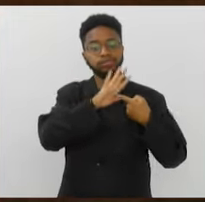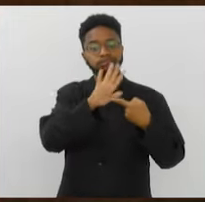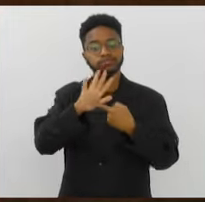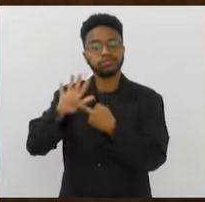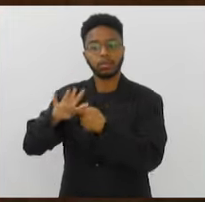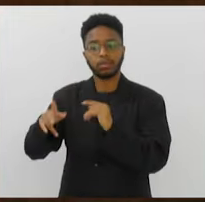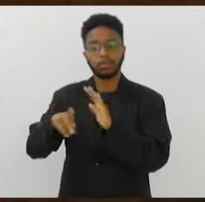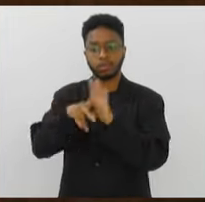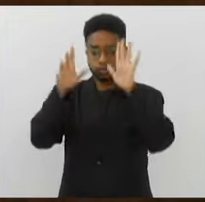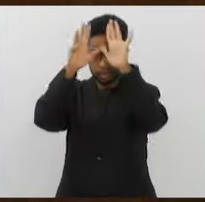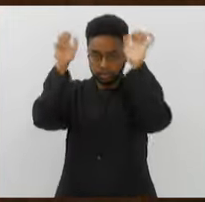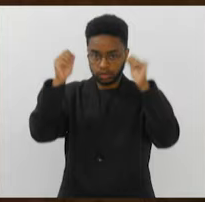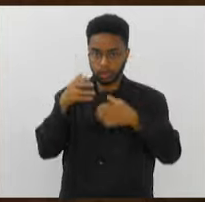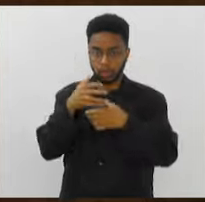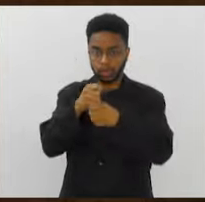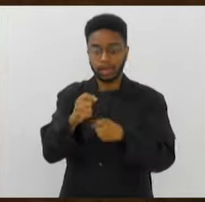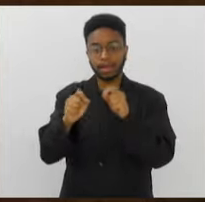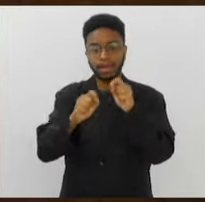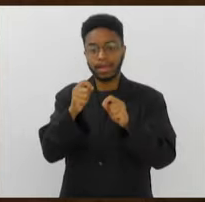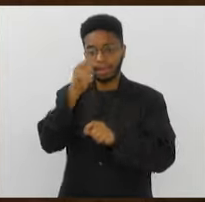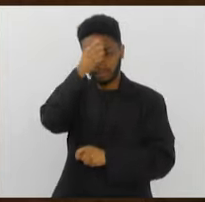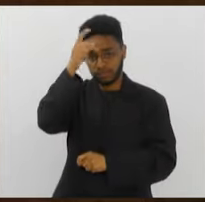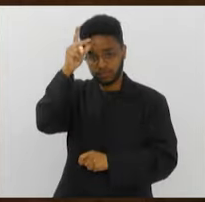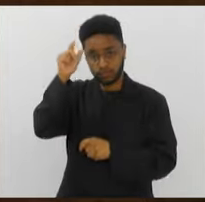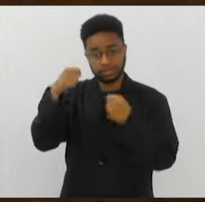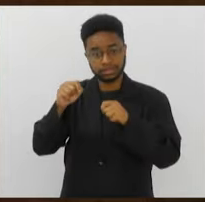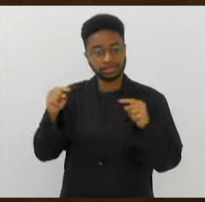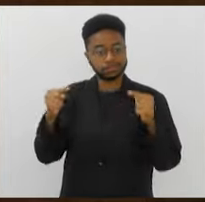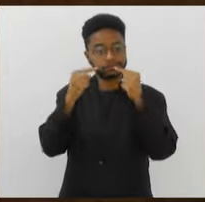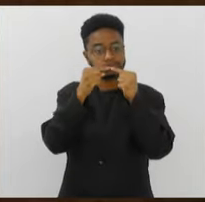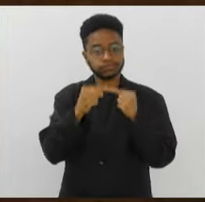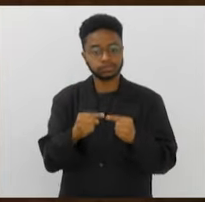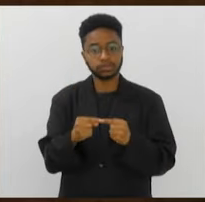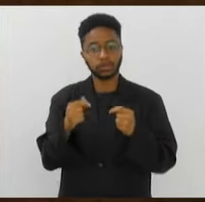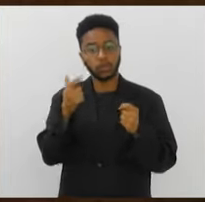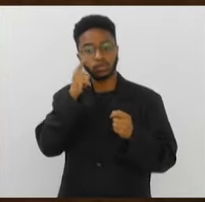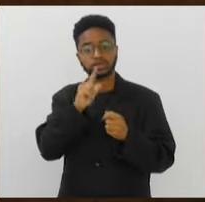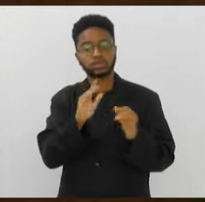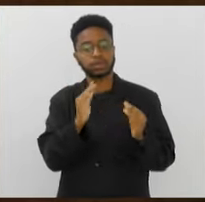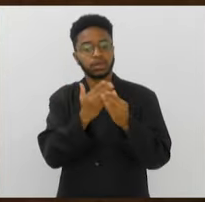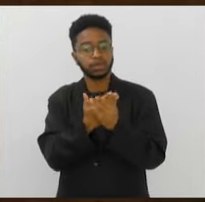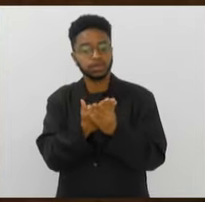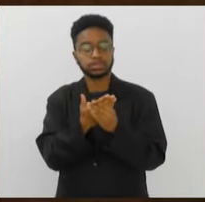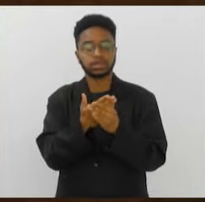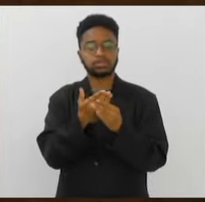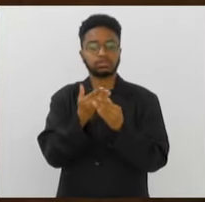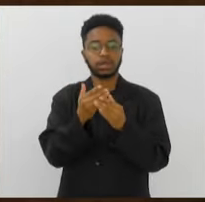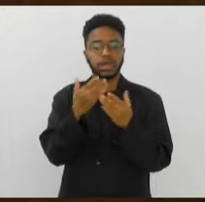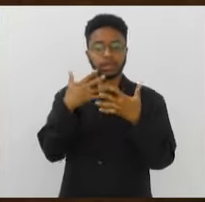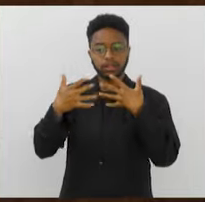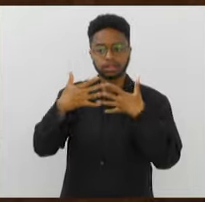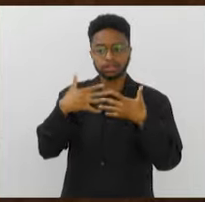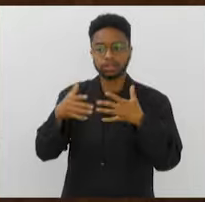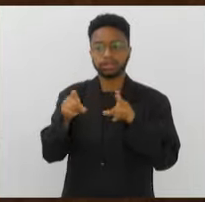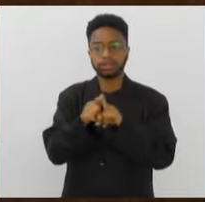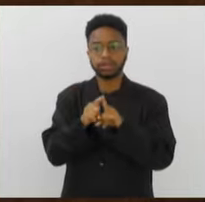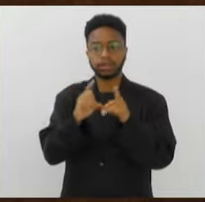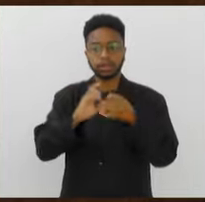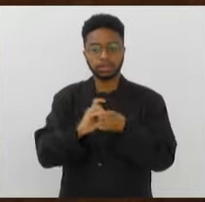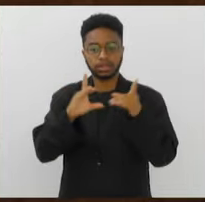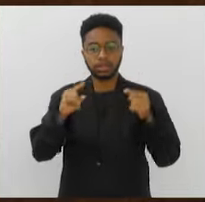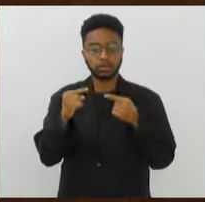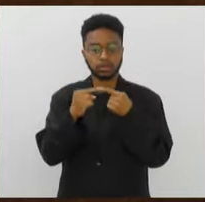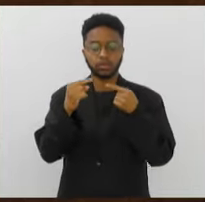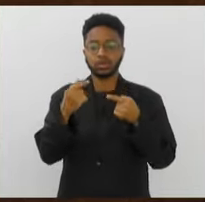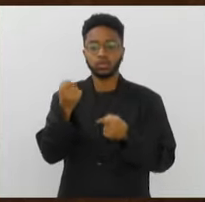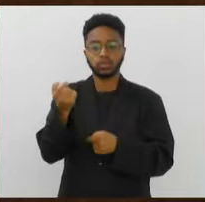Contas que a prefeitura precisa se enquadrar para garantir um processo ainda mais transparente, ainda mais democrático do que